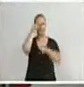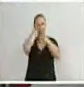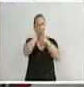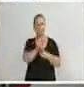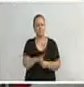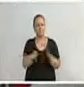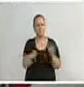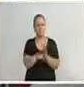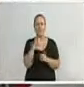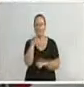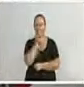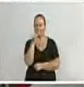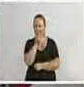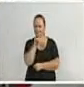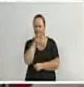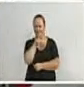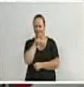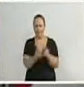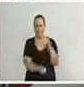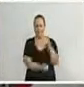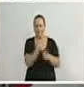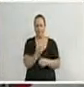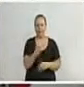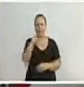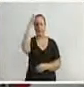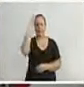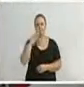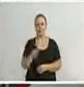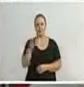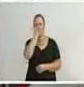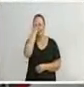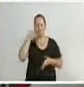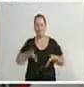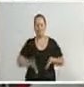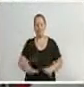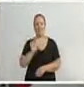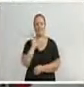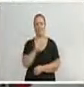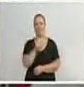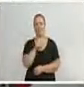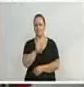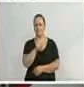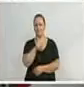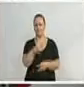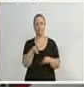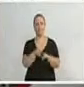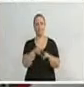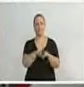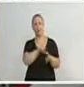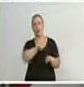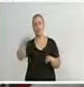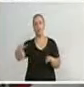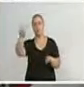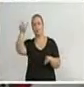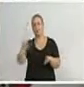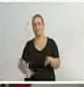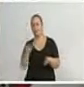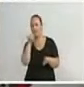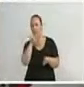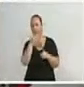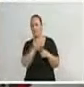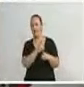que foi o criador, vereador Robin, da teoria do criminoso nato, teve como discípulo um outro italiano chamado Enrico Ferri, que disse,